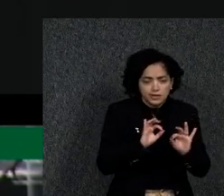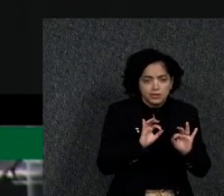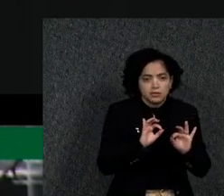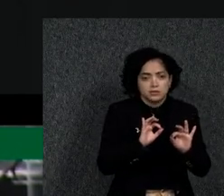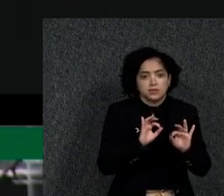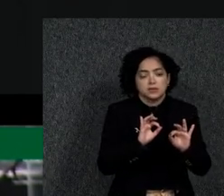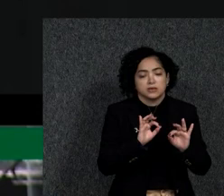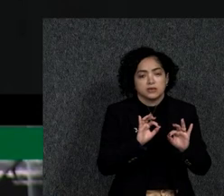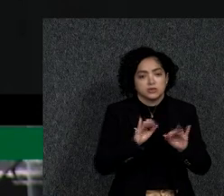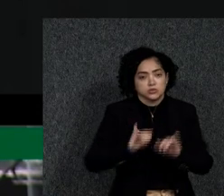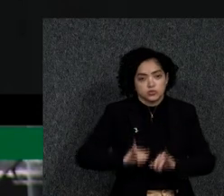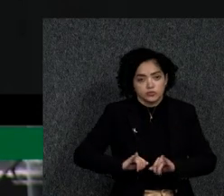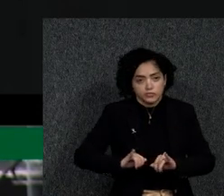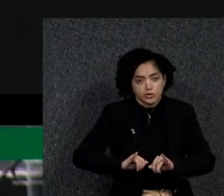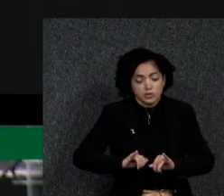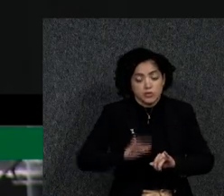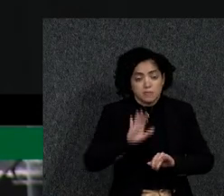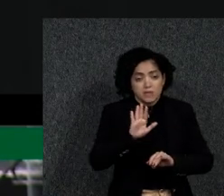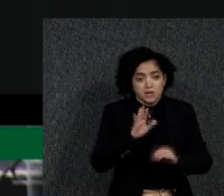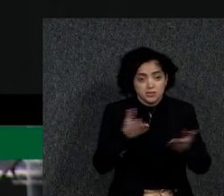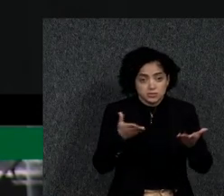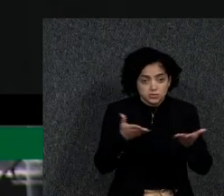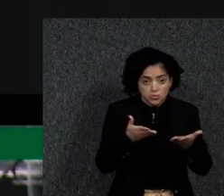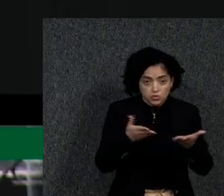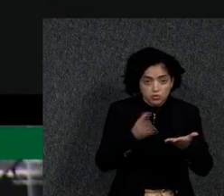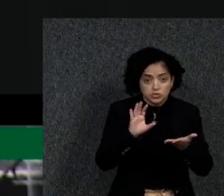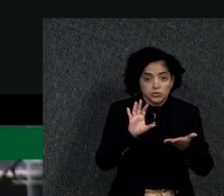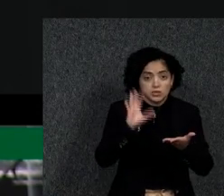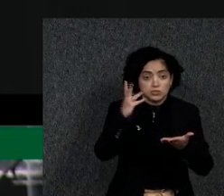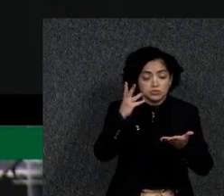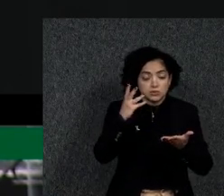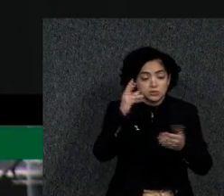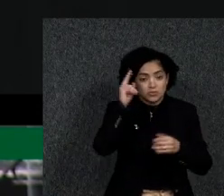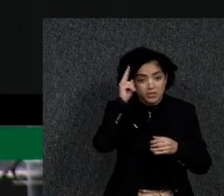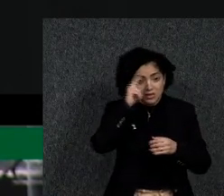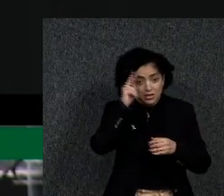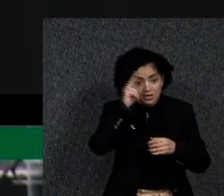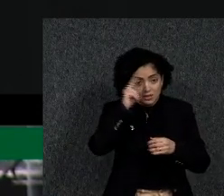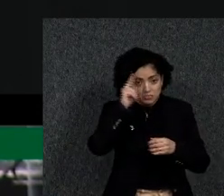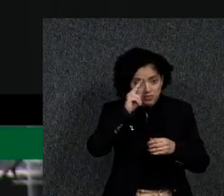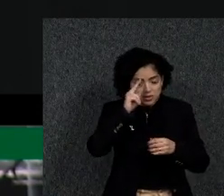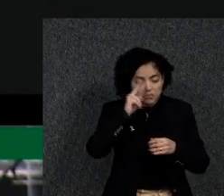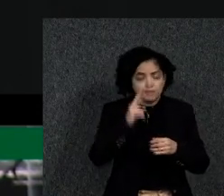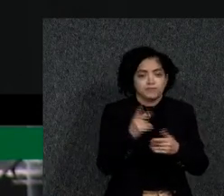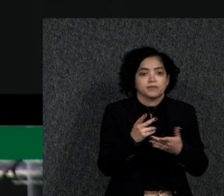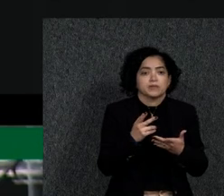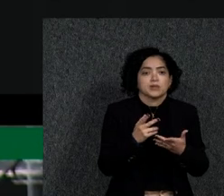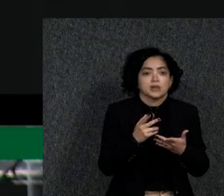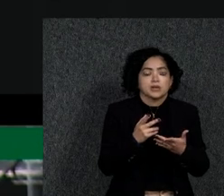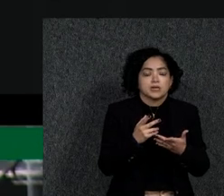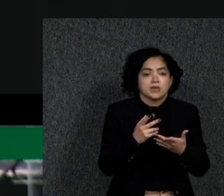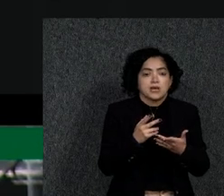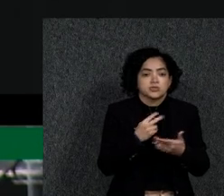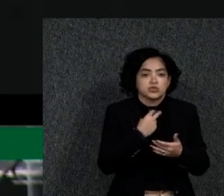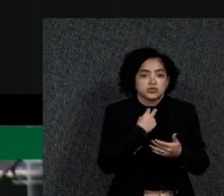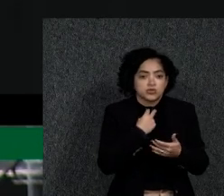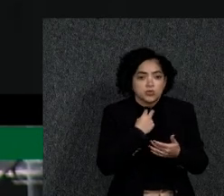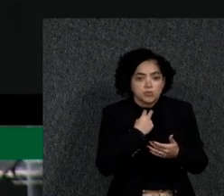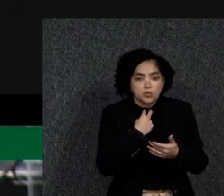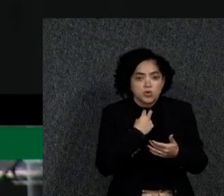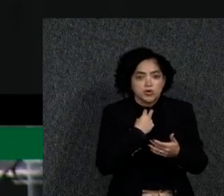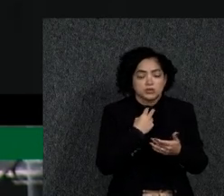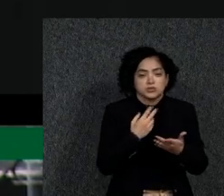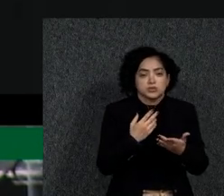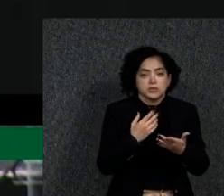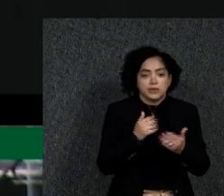Integra, conselho formado por iniciativa de Vossa Excelência, com a participação dos nossos 40 parlamentares